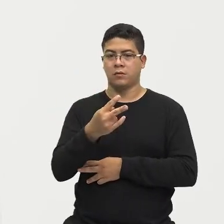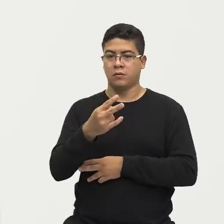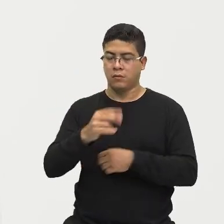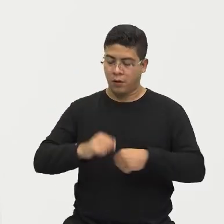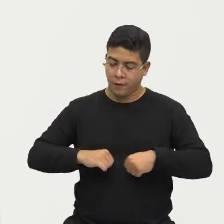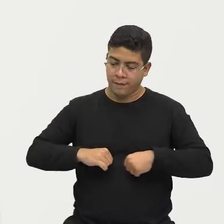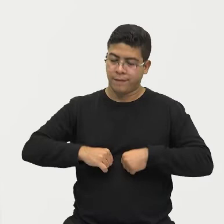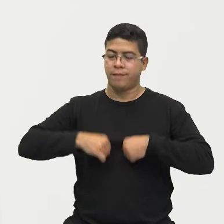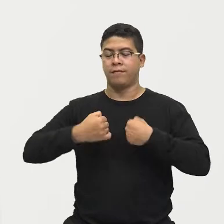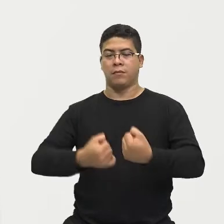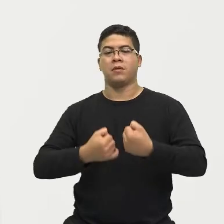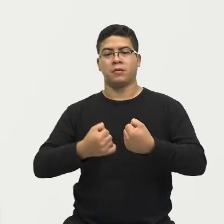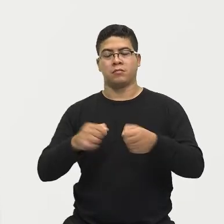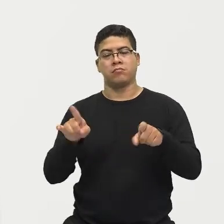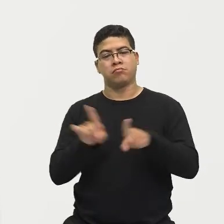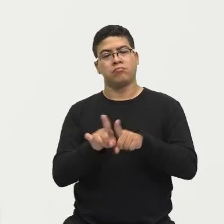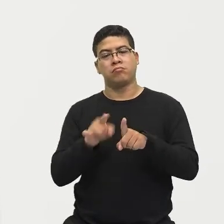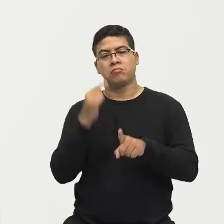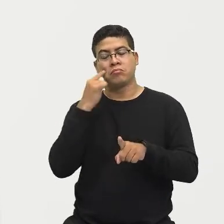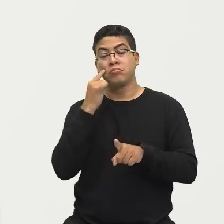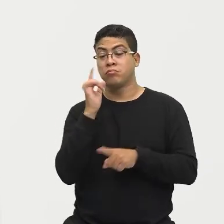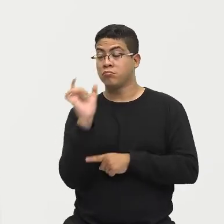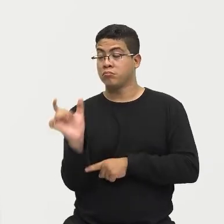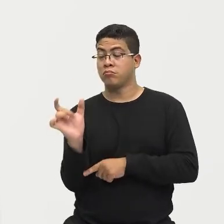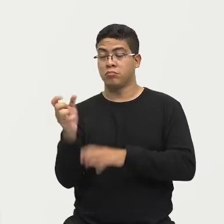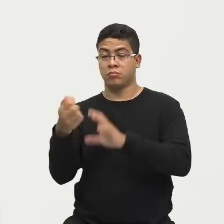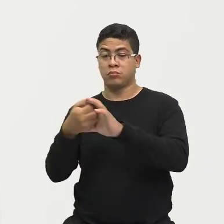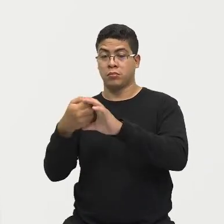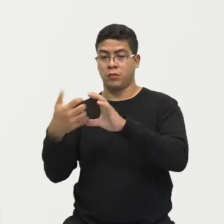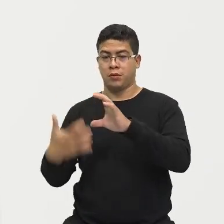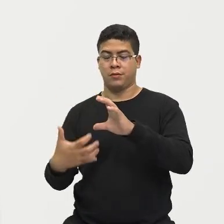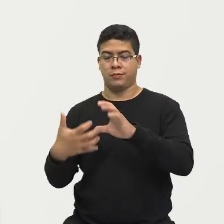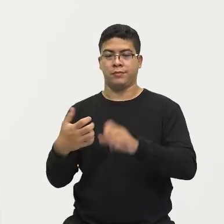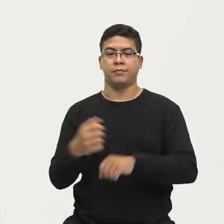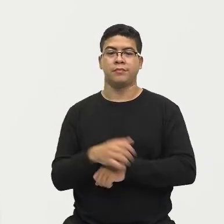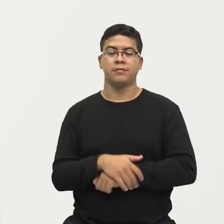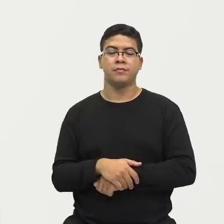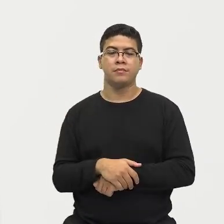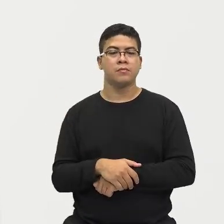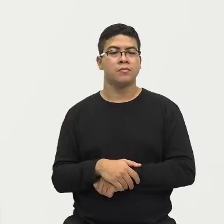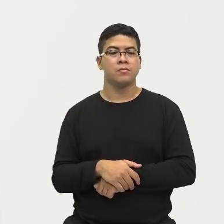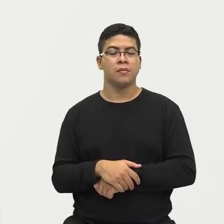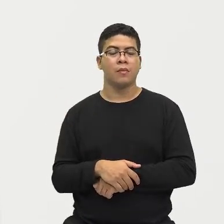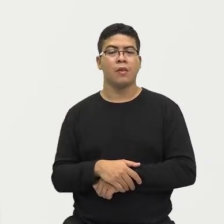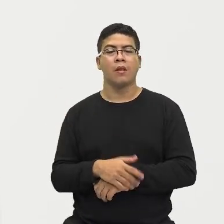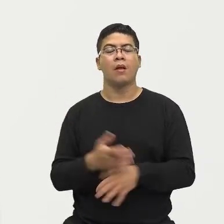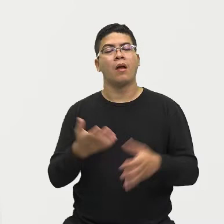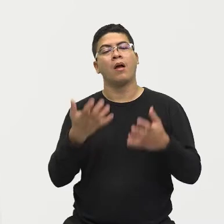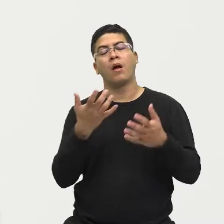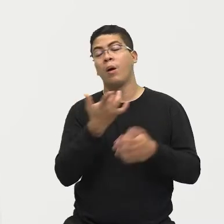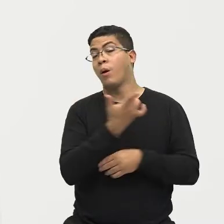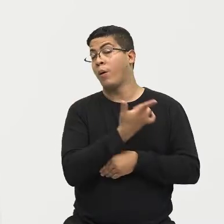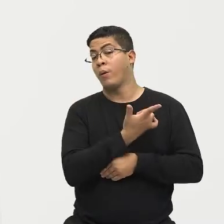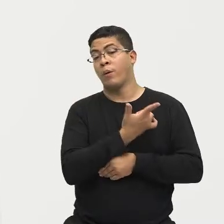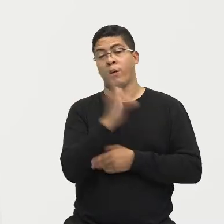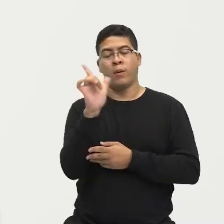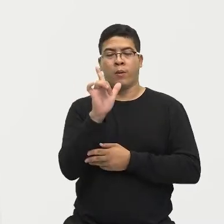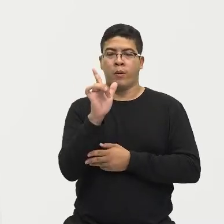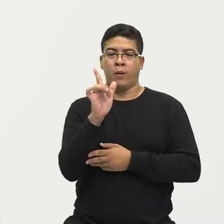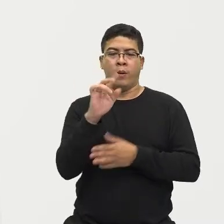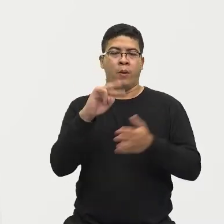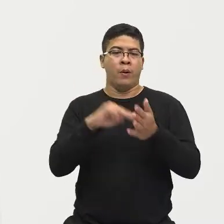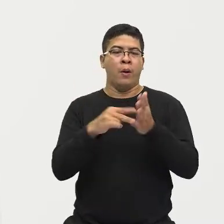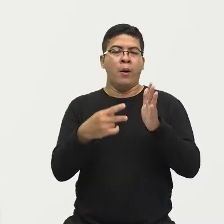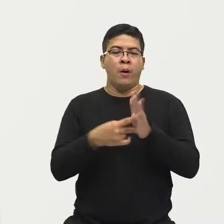palavra forte como característica, como adjetivo. Agora vamos pegar um outro sentido da